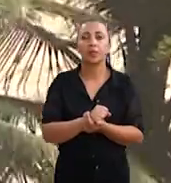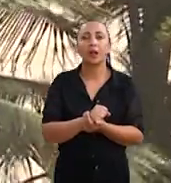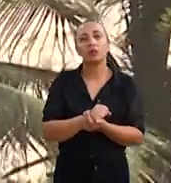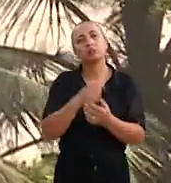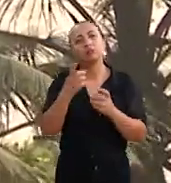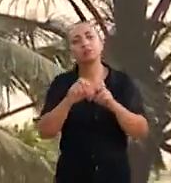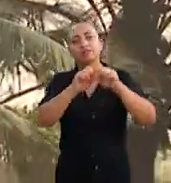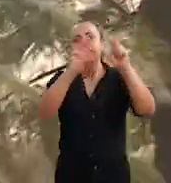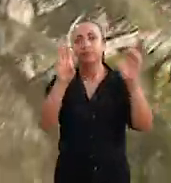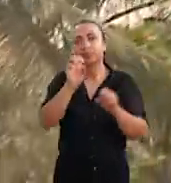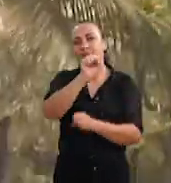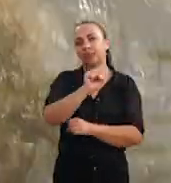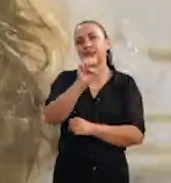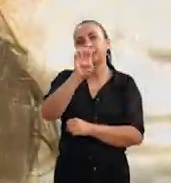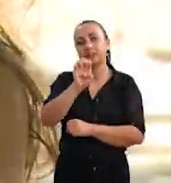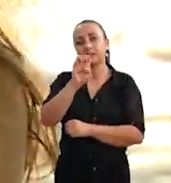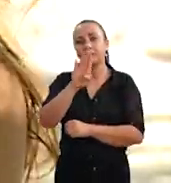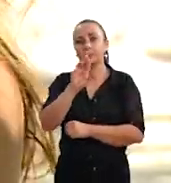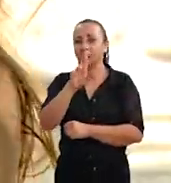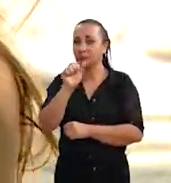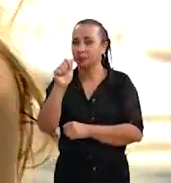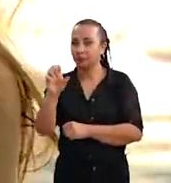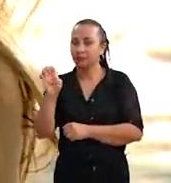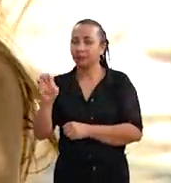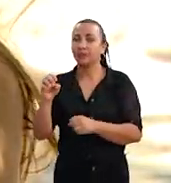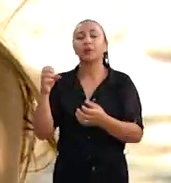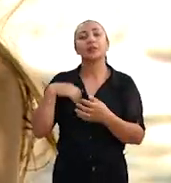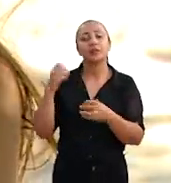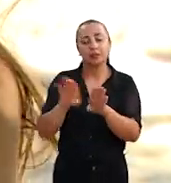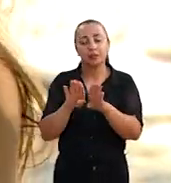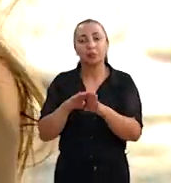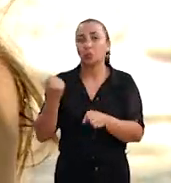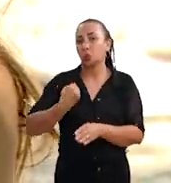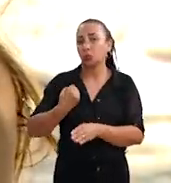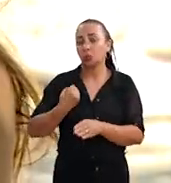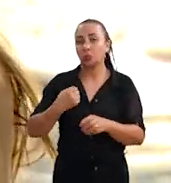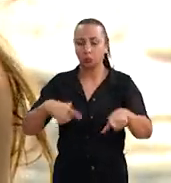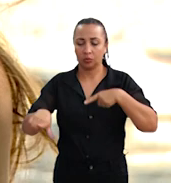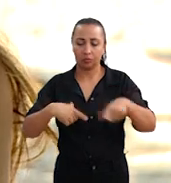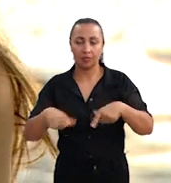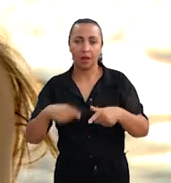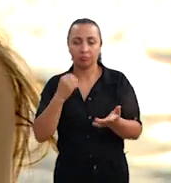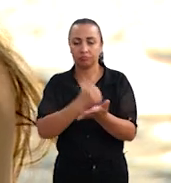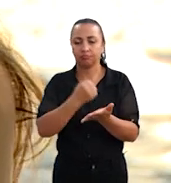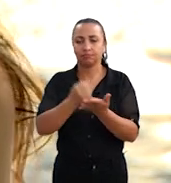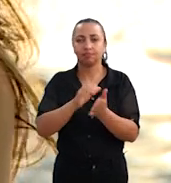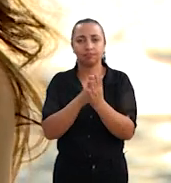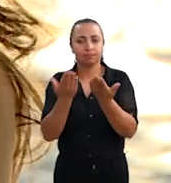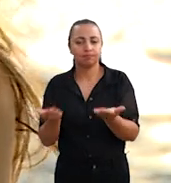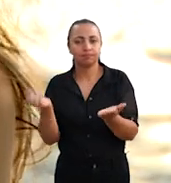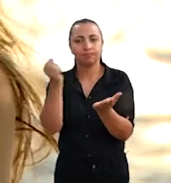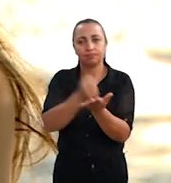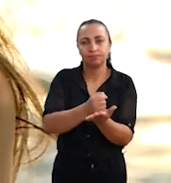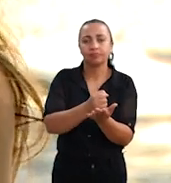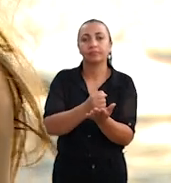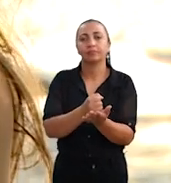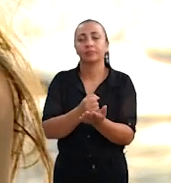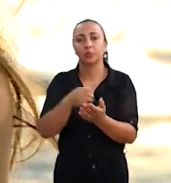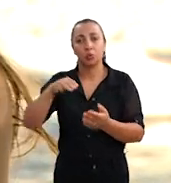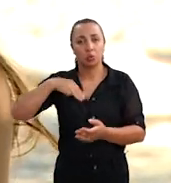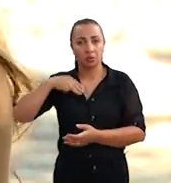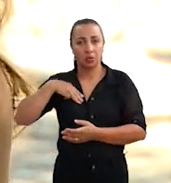dados no site do Data Sebrae em relação às empresas e dados de empregos no RAIS, do